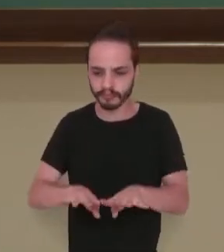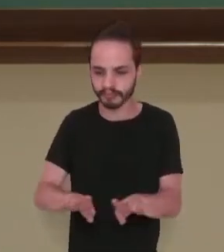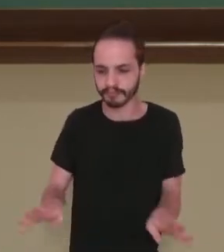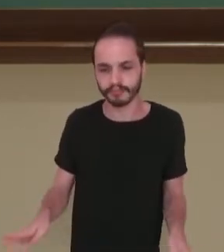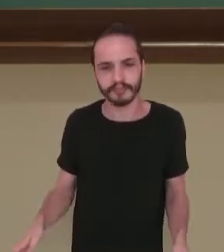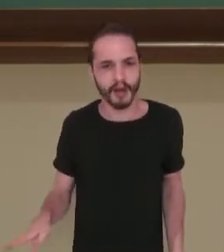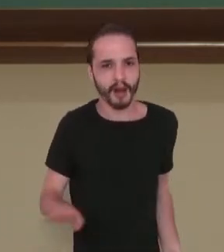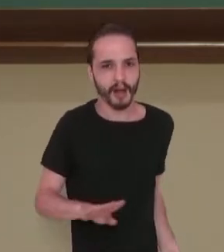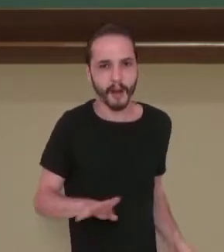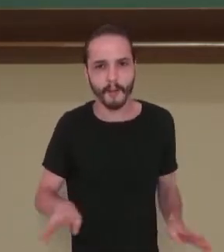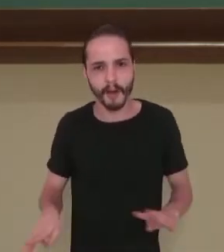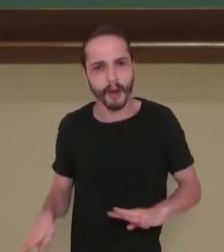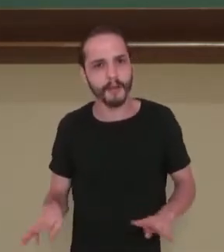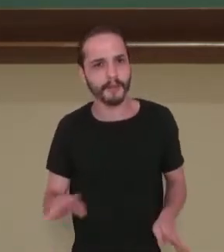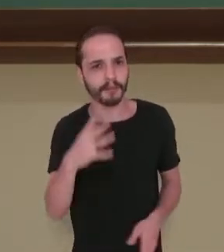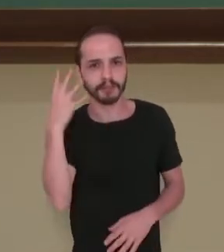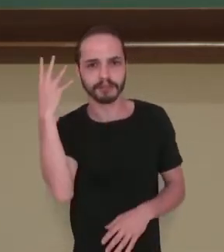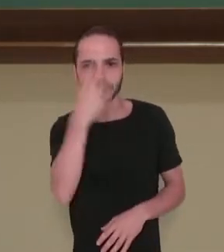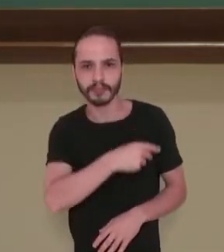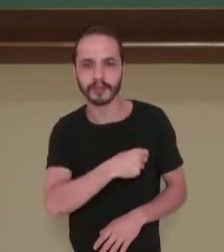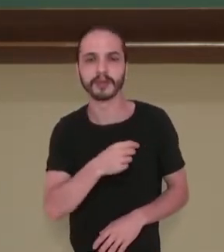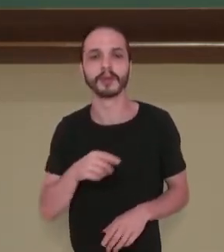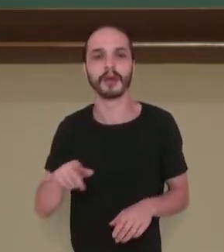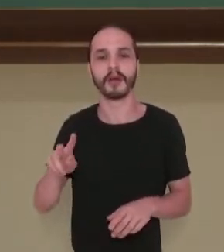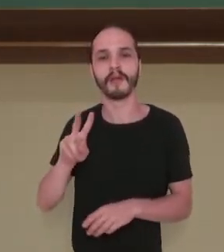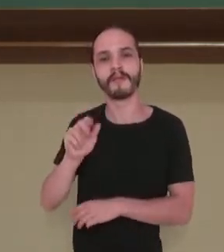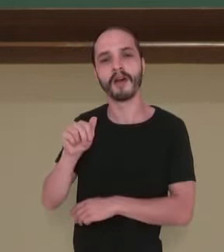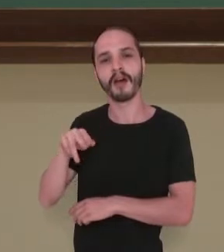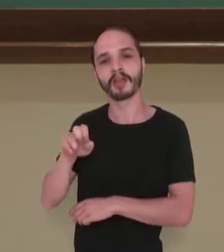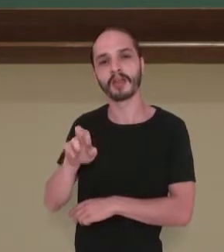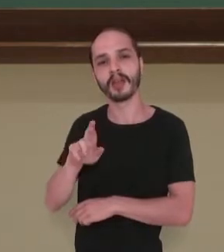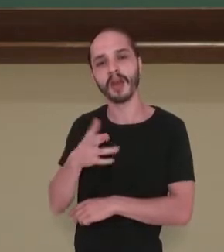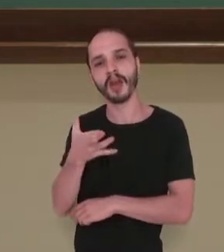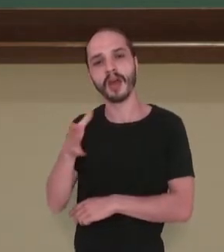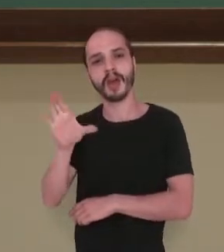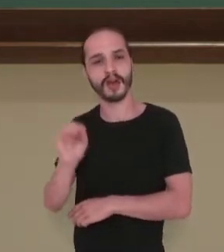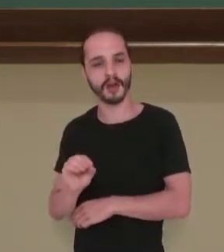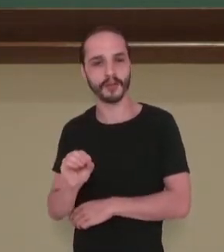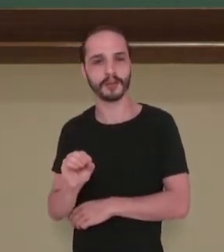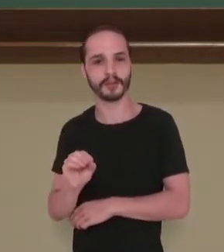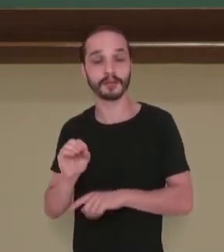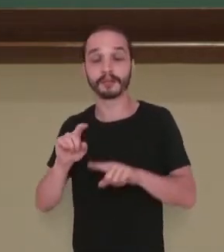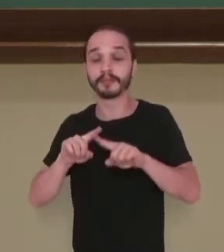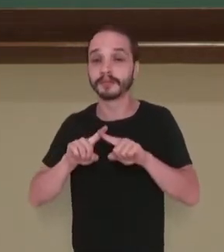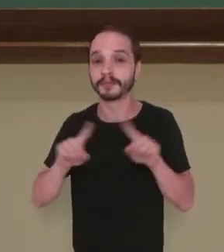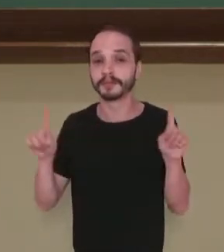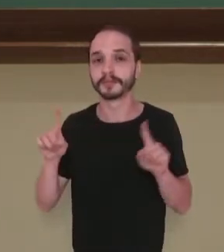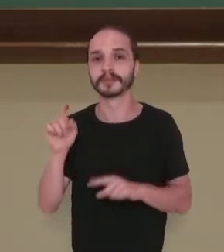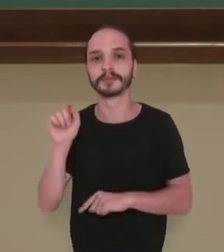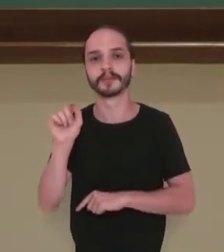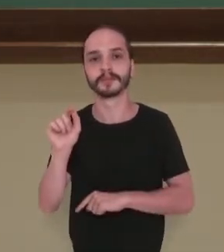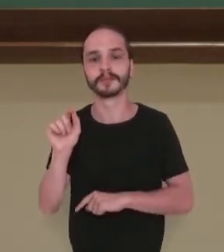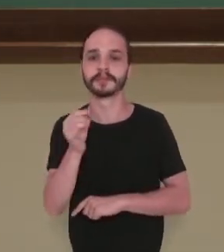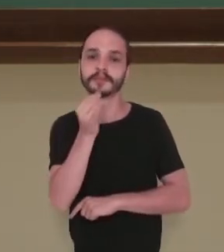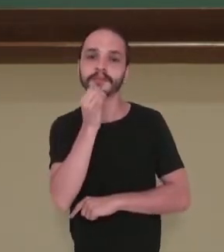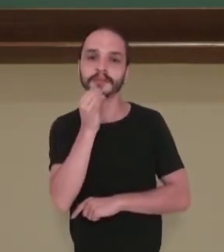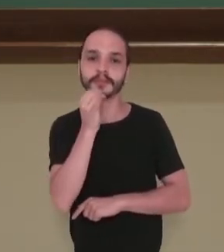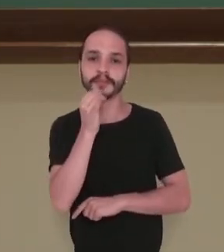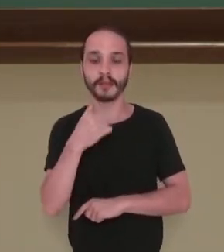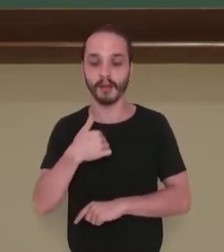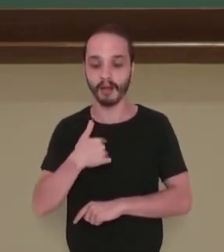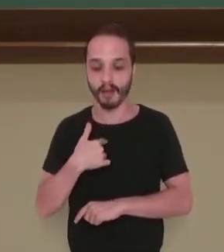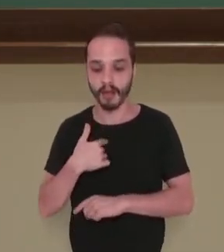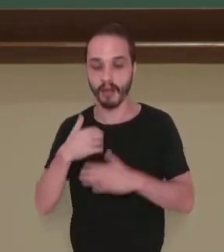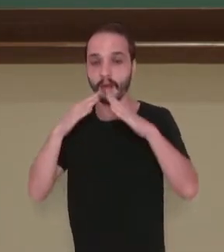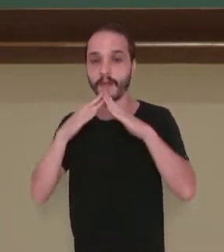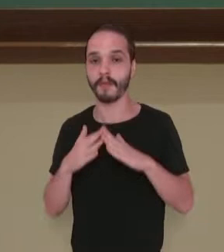bem bonitos, né, e dançam o chamado vaneirão lá. Mas digamos que eu